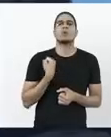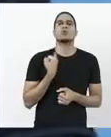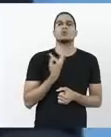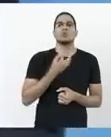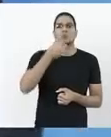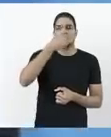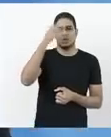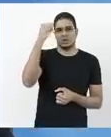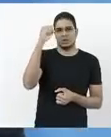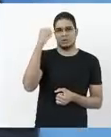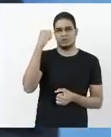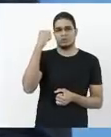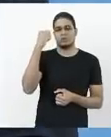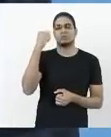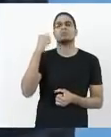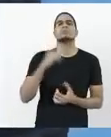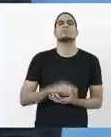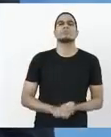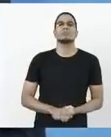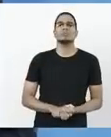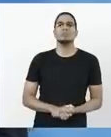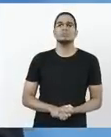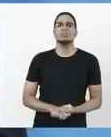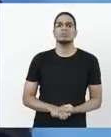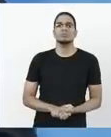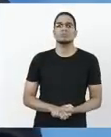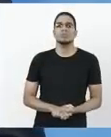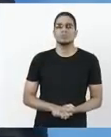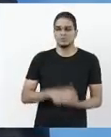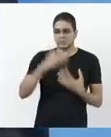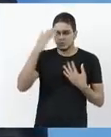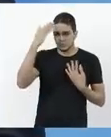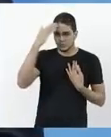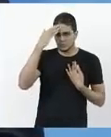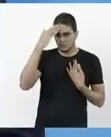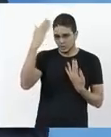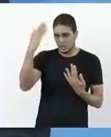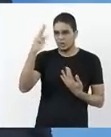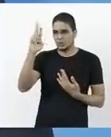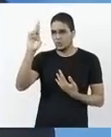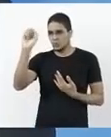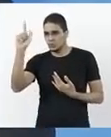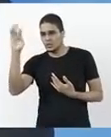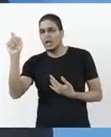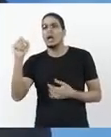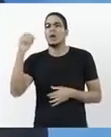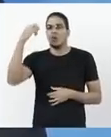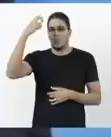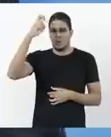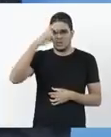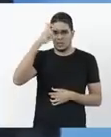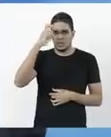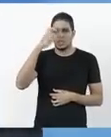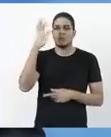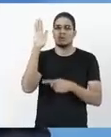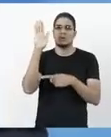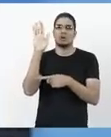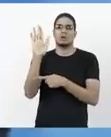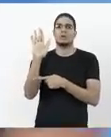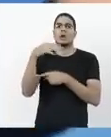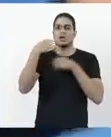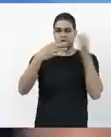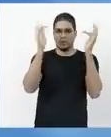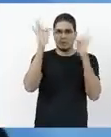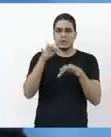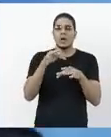esperança na renovação. Obrigado, candidata Úrsula Vidal. O quinto candidato a fazer as considerações finais é Zenaldo Coutinho, do